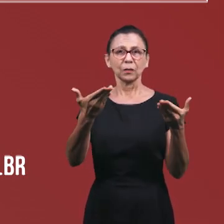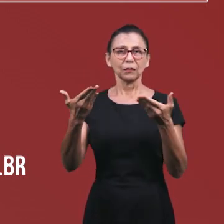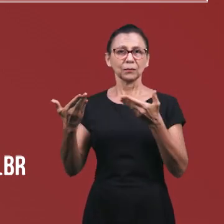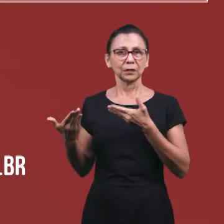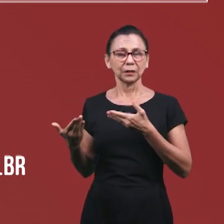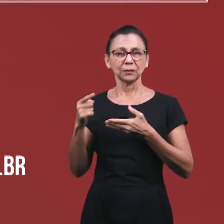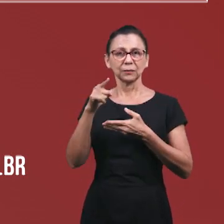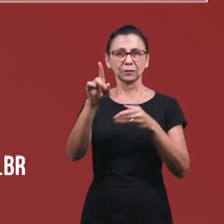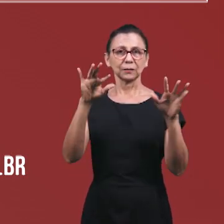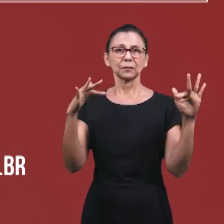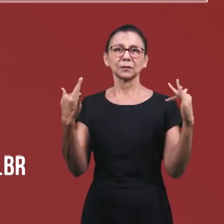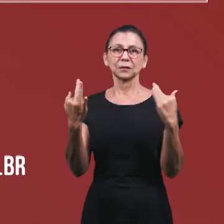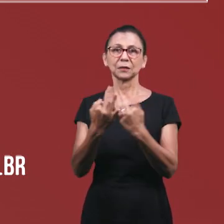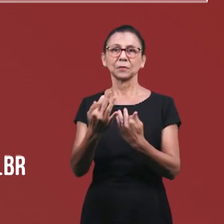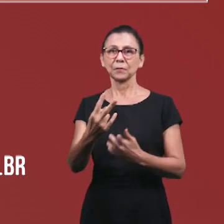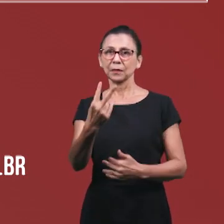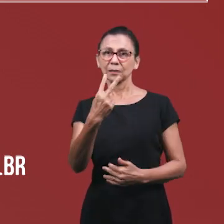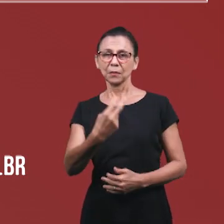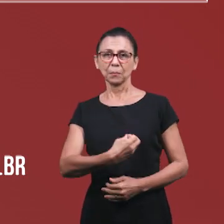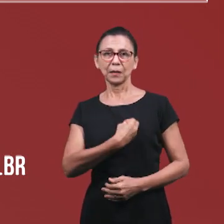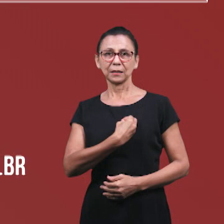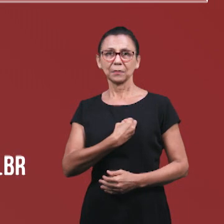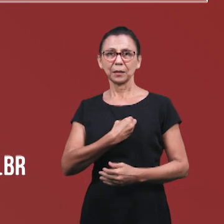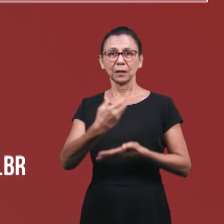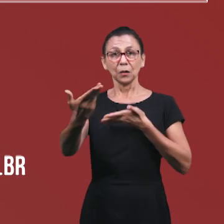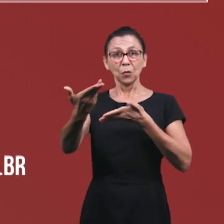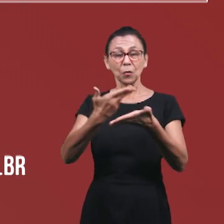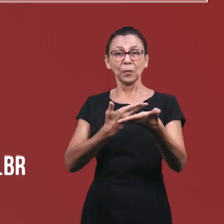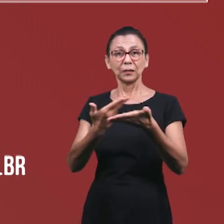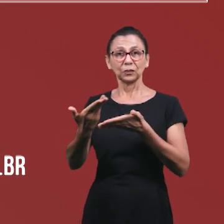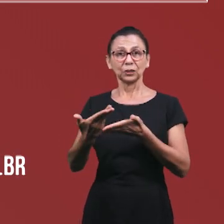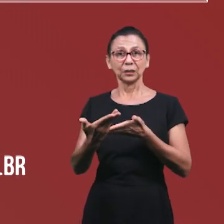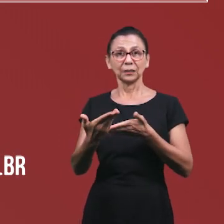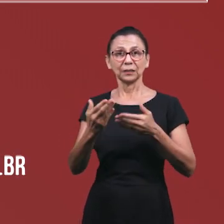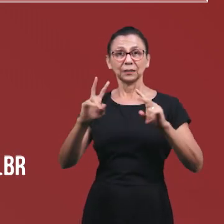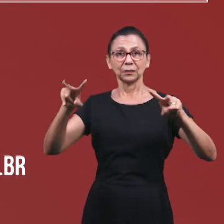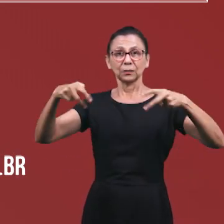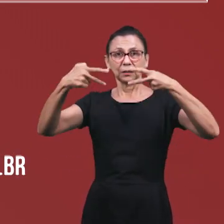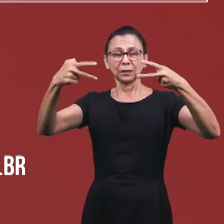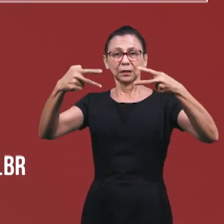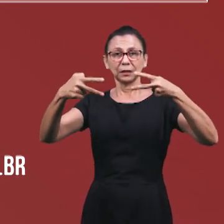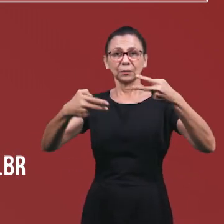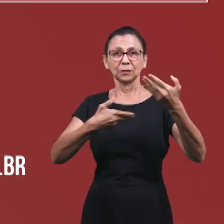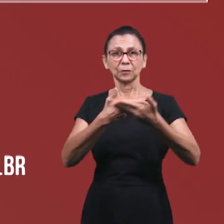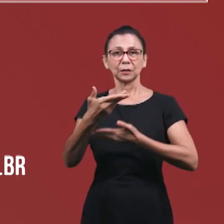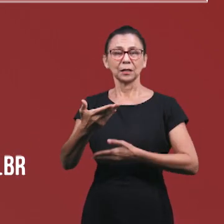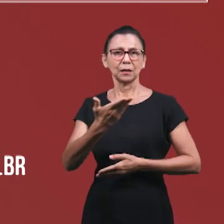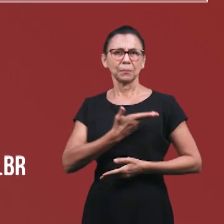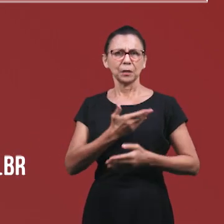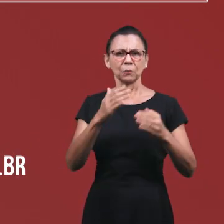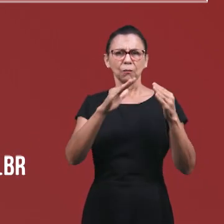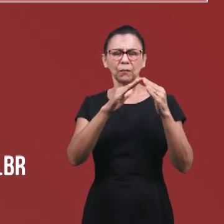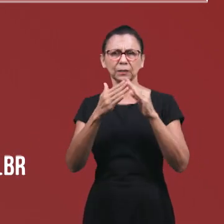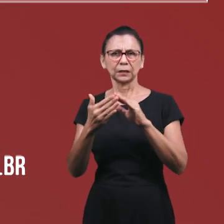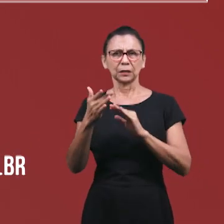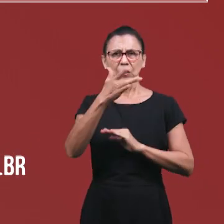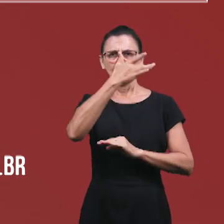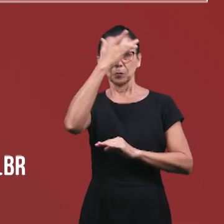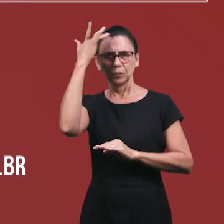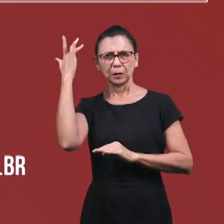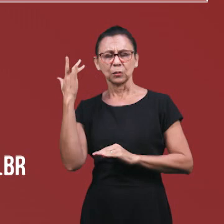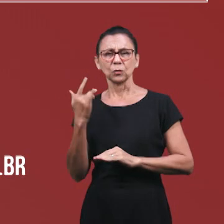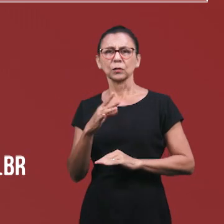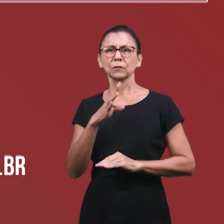por esse canal. Convidamos você e sua família para participarem. Compartilhe esse link, passe para amigos,